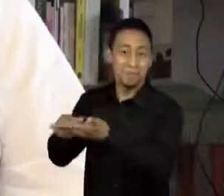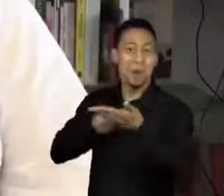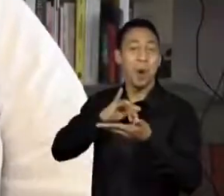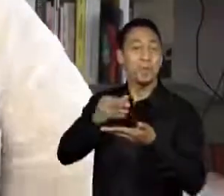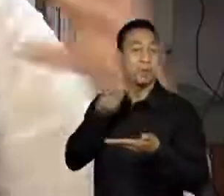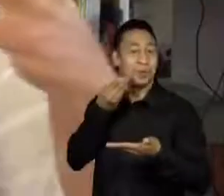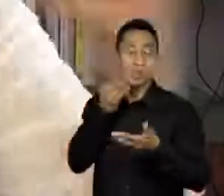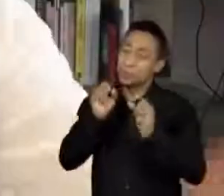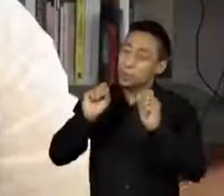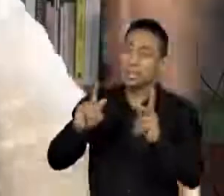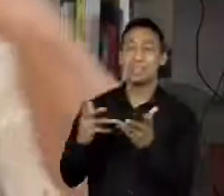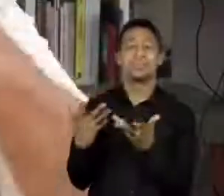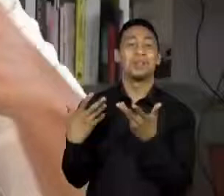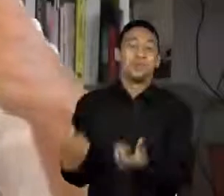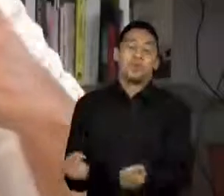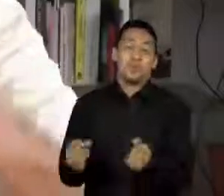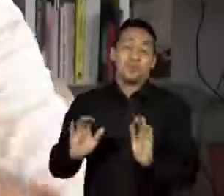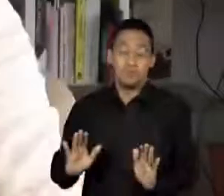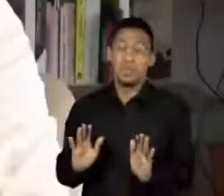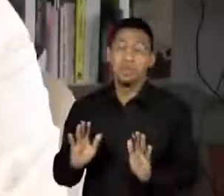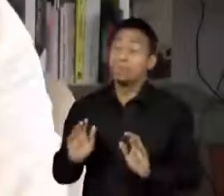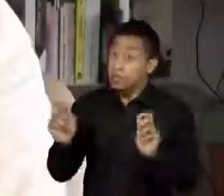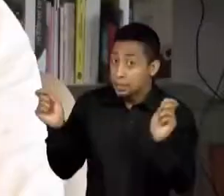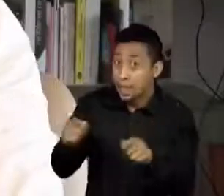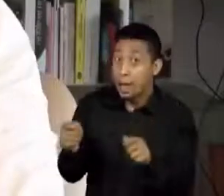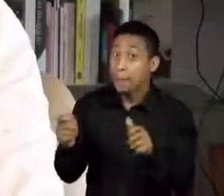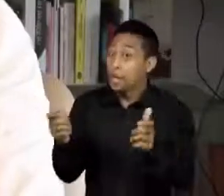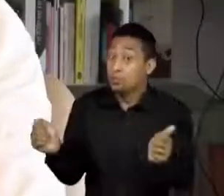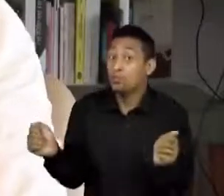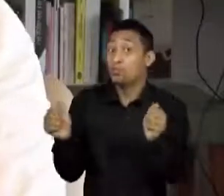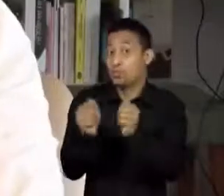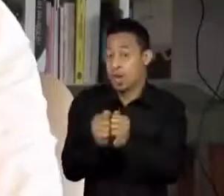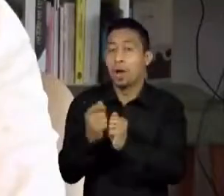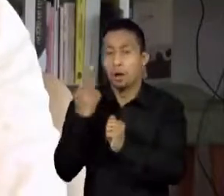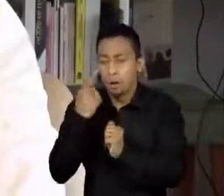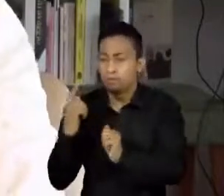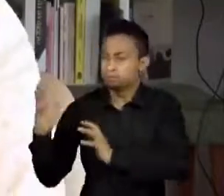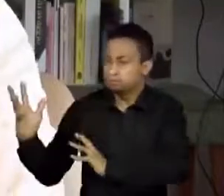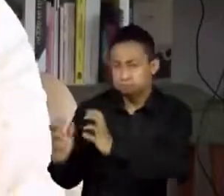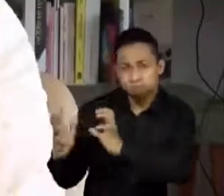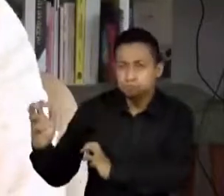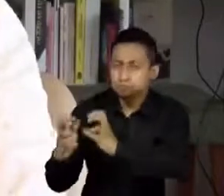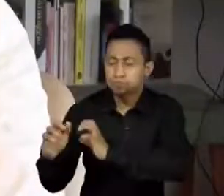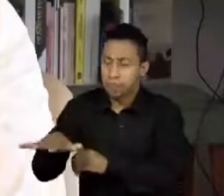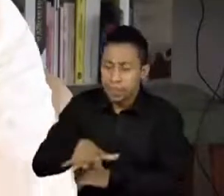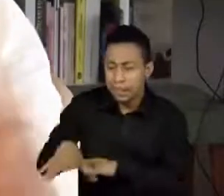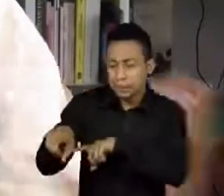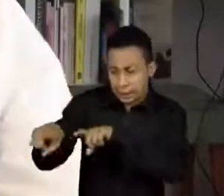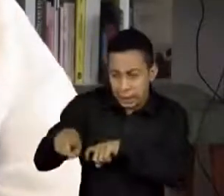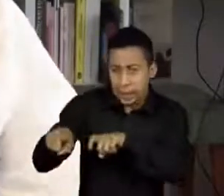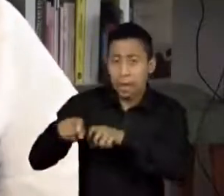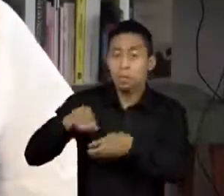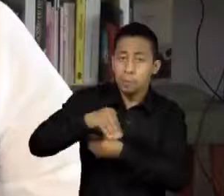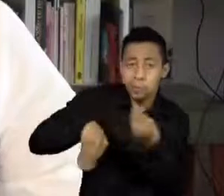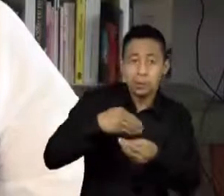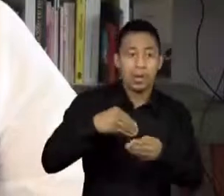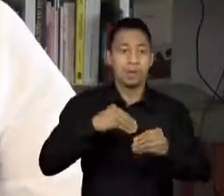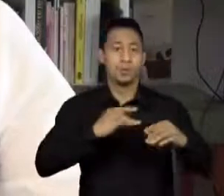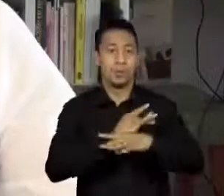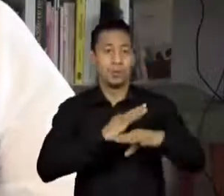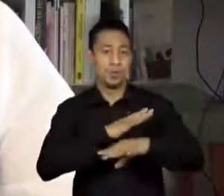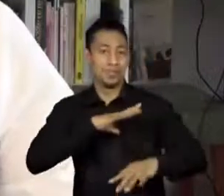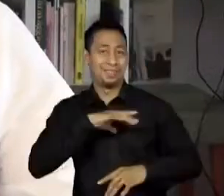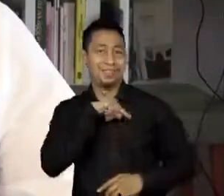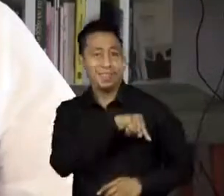eu cresceu e a gente de repente a gente falou porque terminou junto as duas coisas tratar a Guerra Urbana com esse tom que de certa maneira